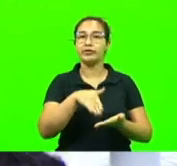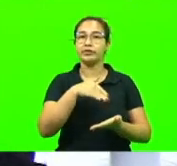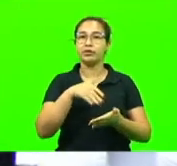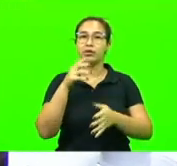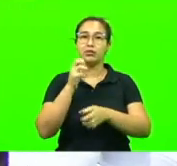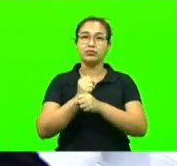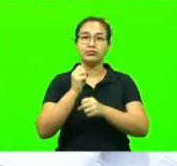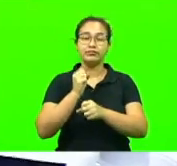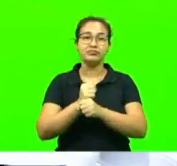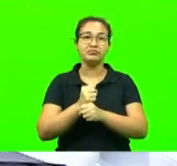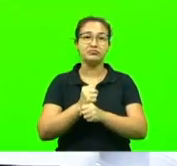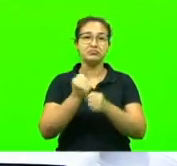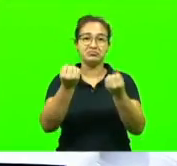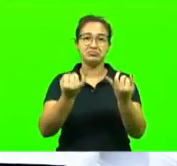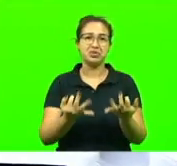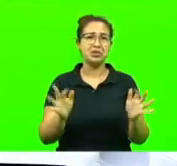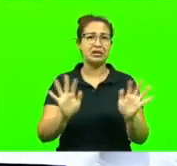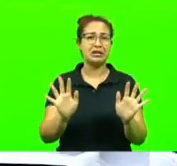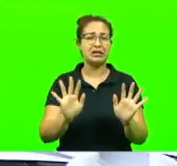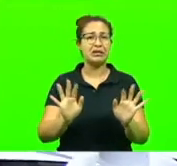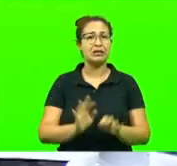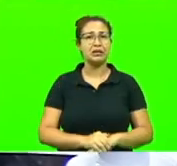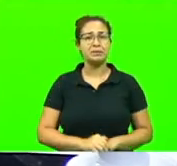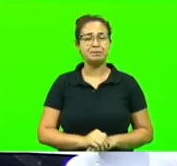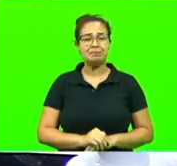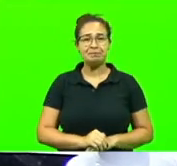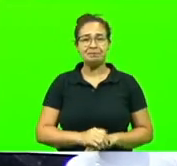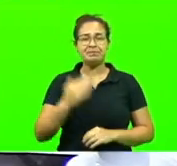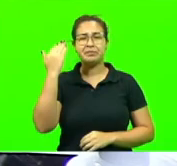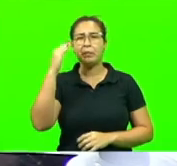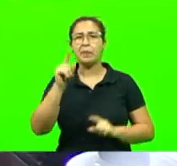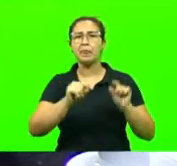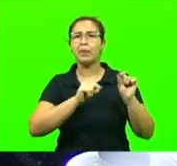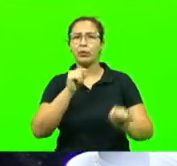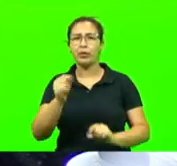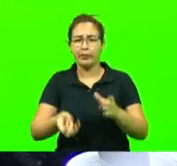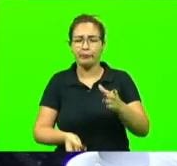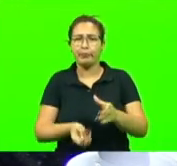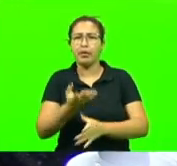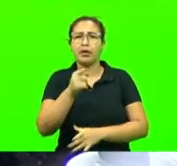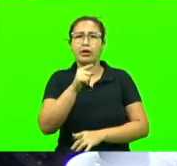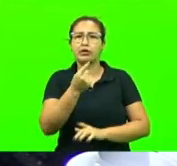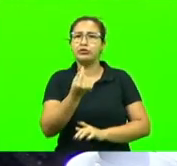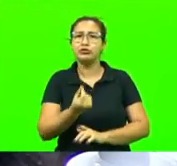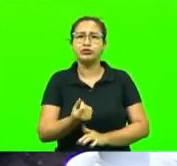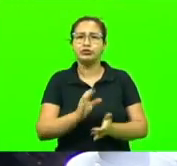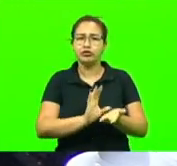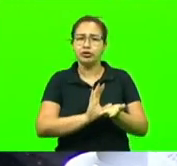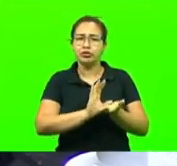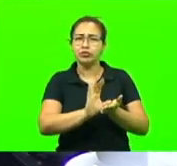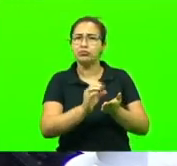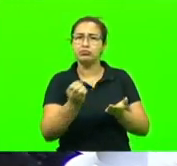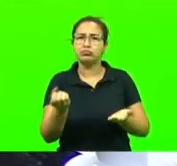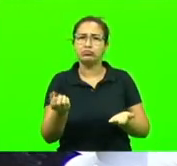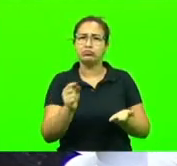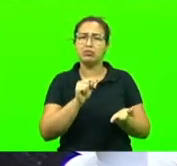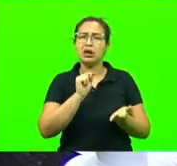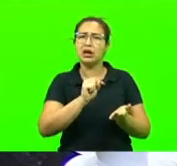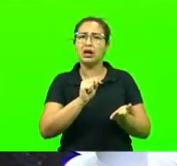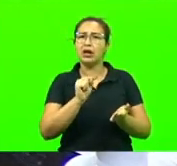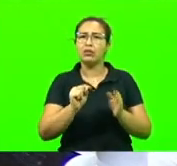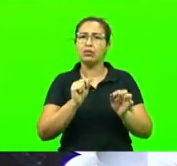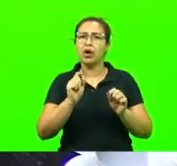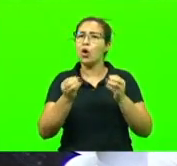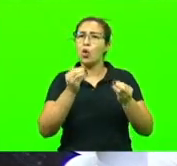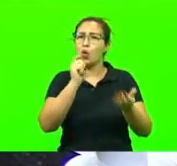conseguiu prover. Eu quero entender qual é a origem do recurso, eu quero entender como que será